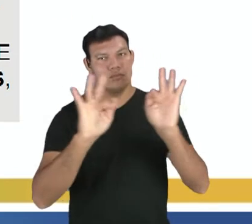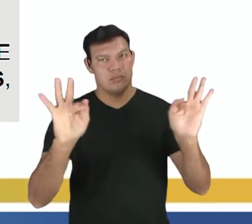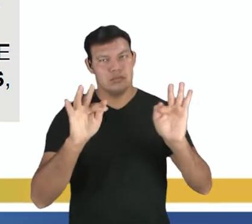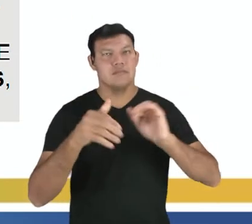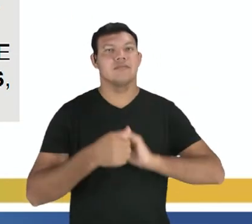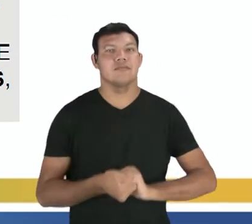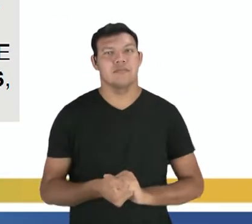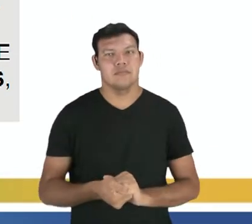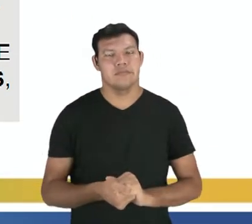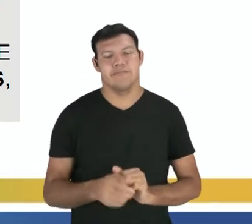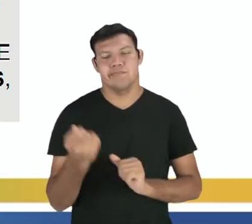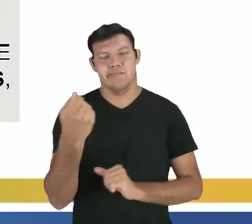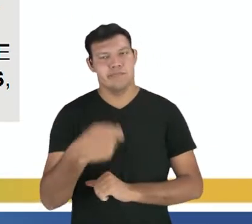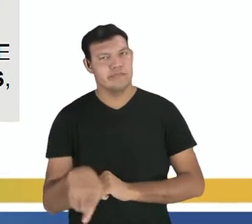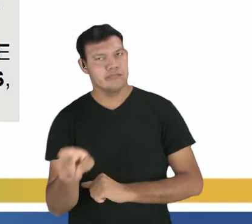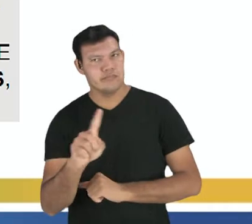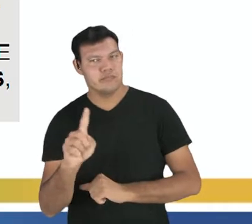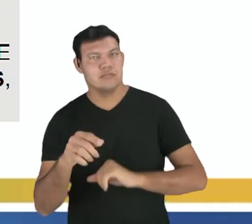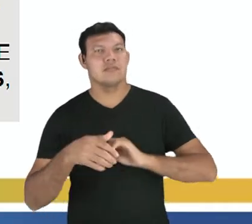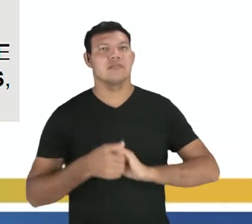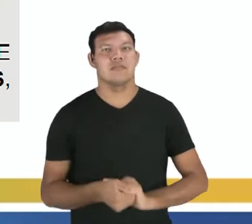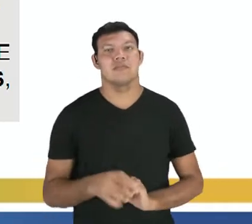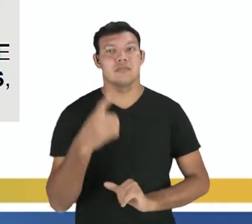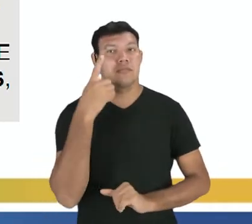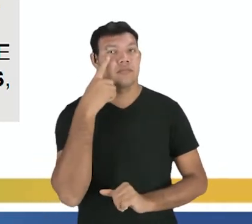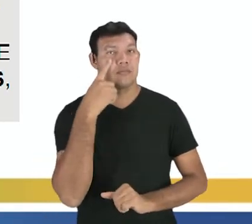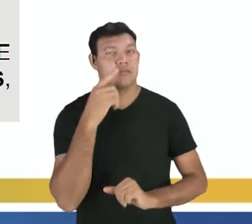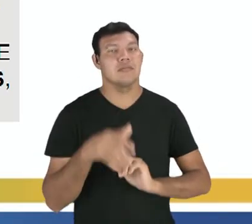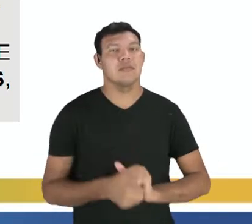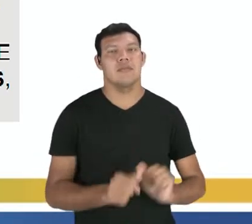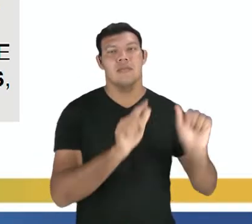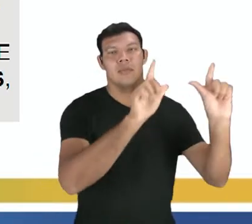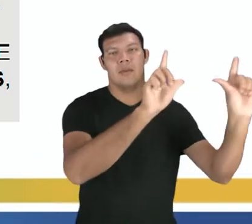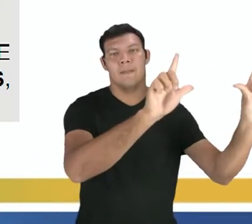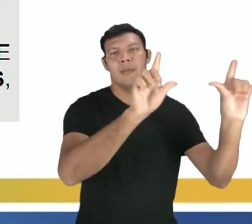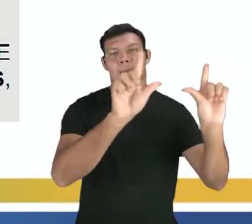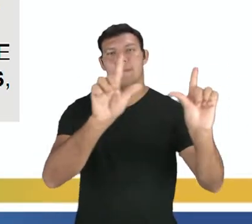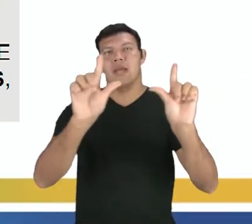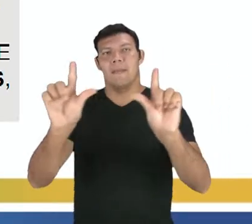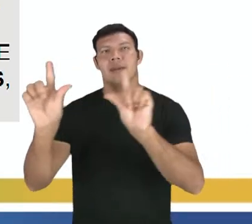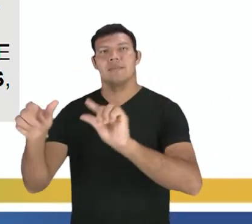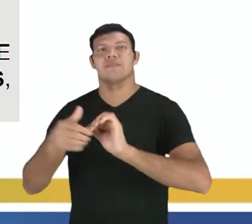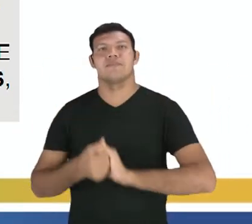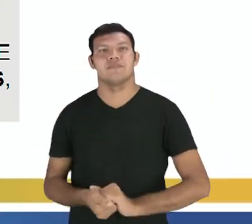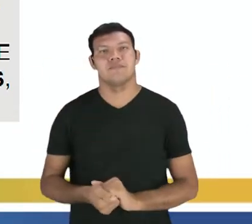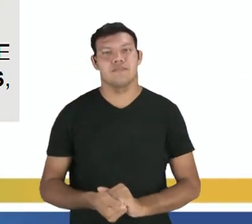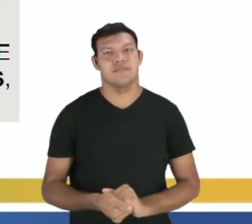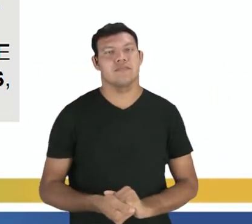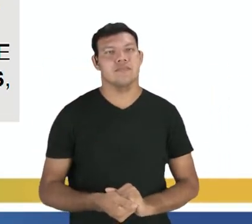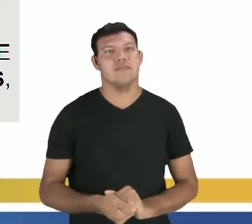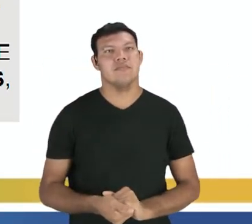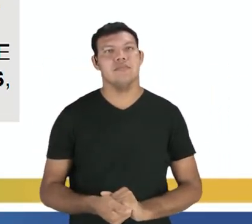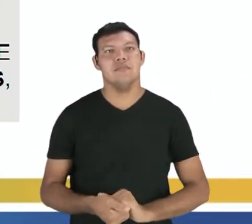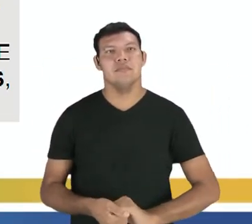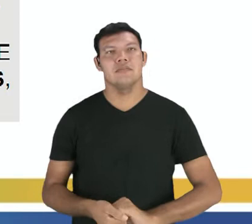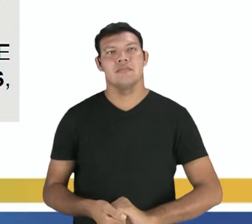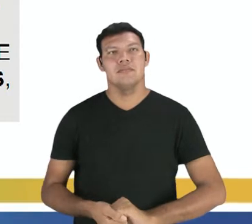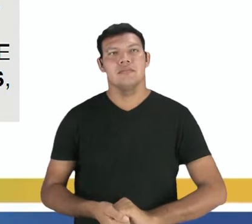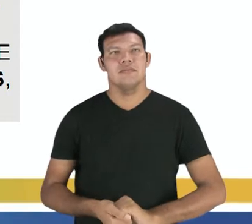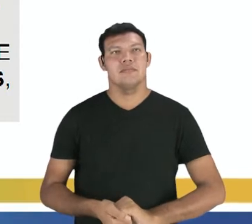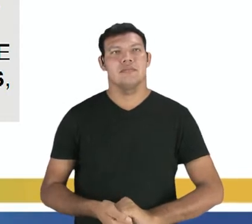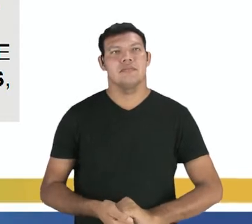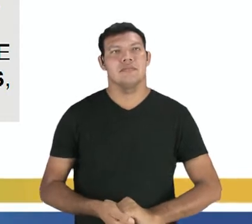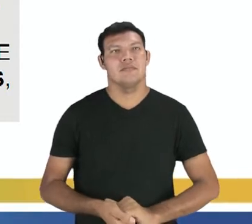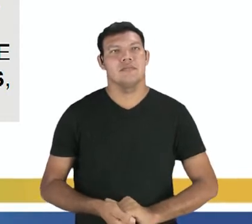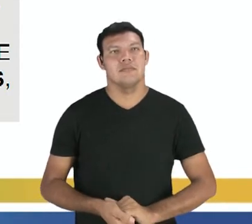tá? Já que não é necessário. Olhem só, gente, outro quadrinho aí, agora nós não temos uma charge, né? Nós temos uma